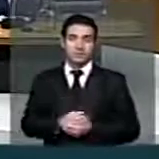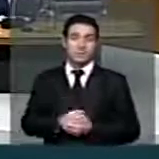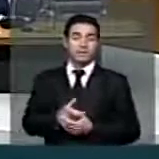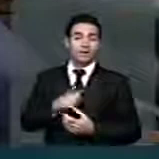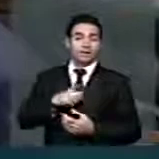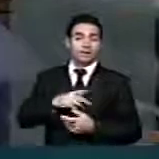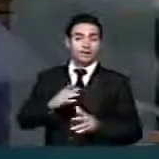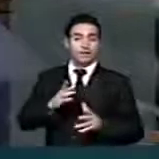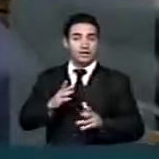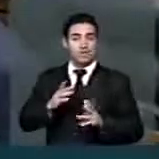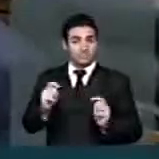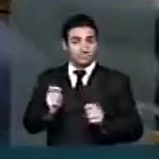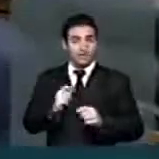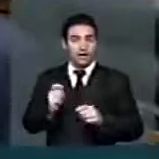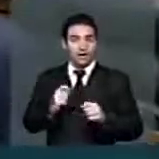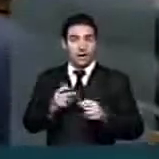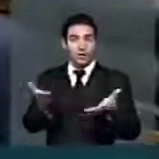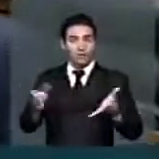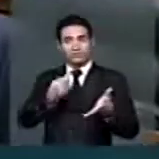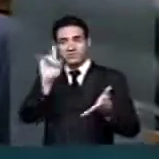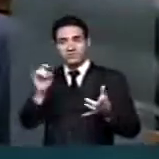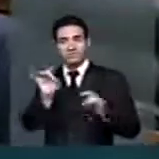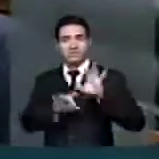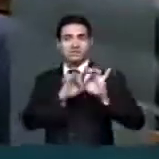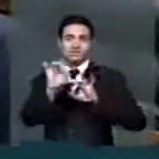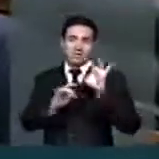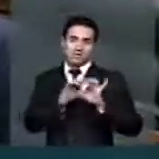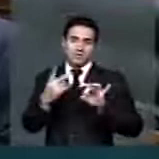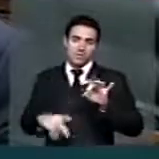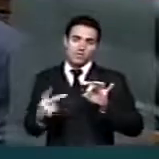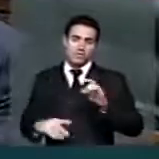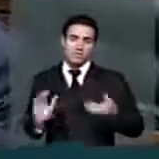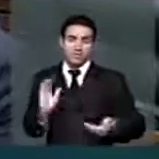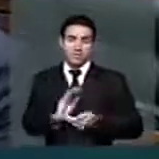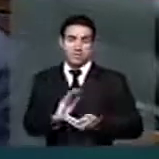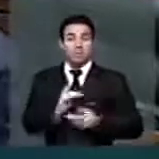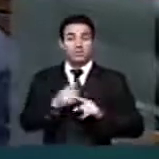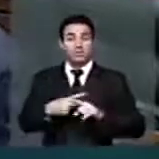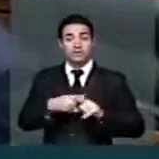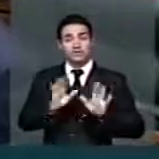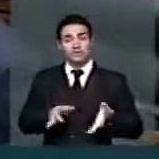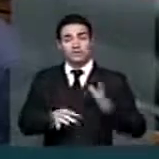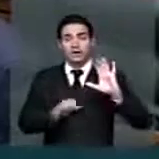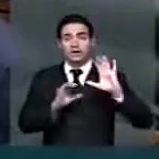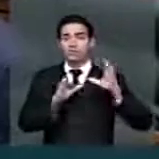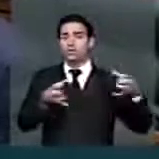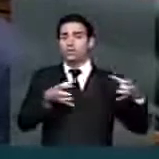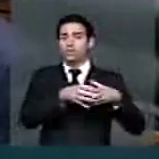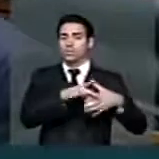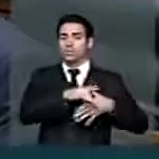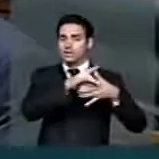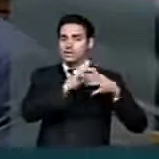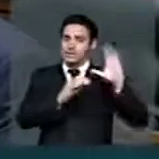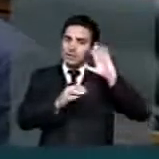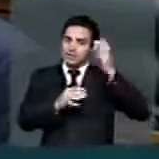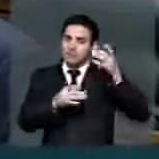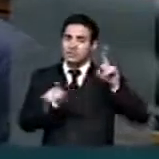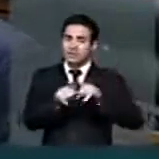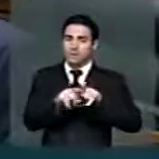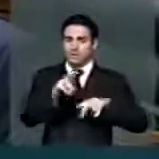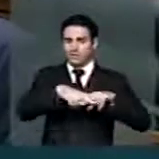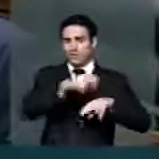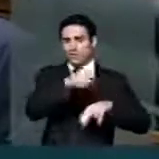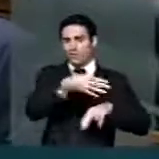temos tudo para viver um grande dia nessa casa, depois da decisão dos líderes e do novo